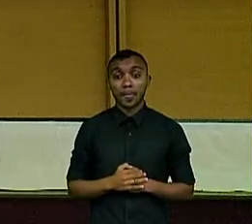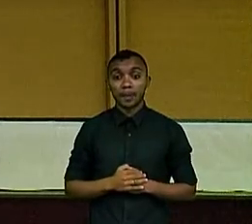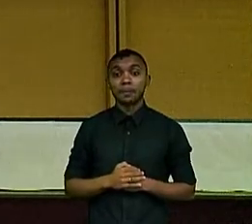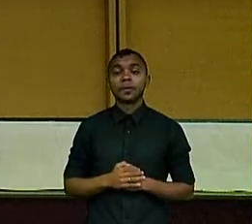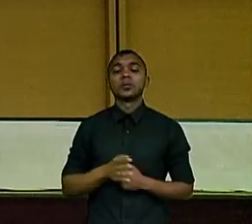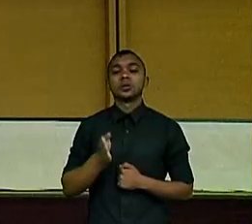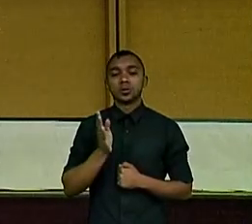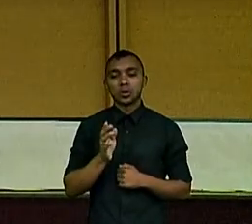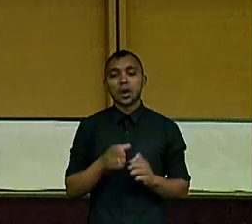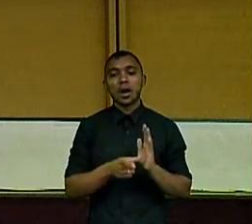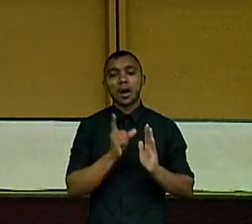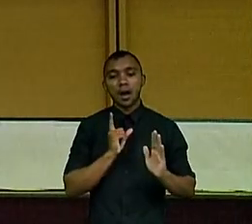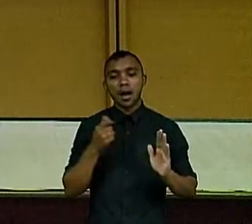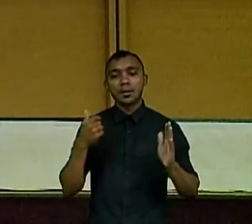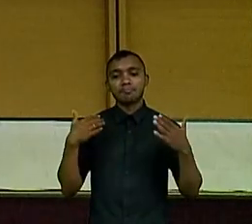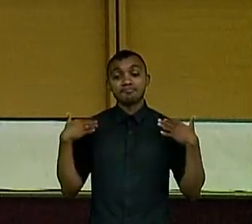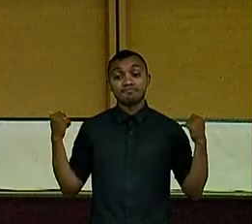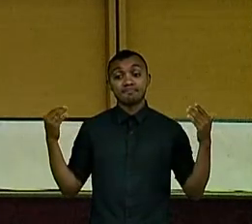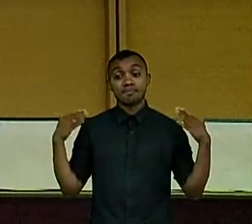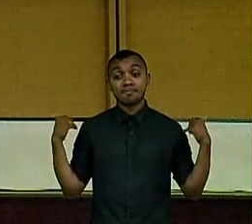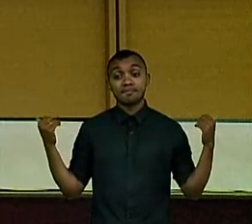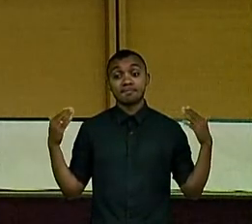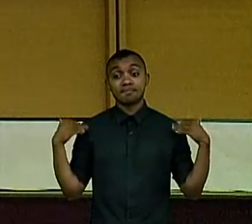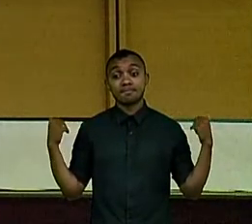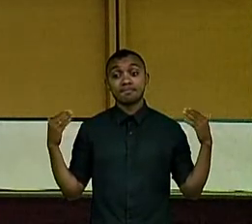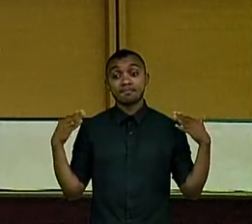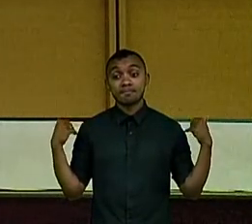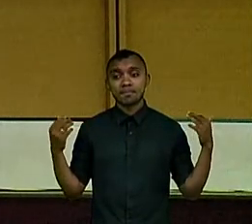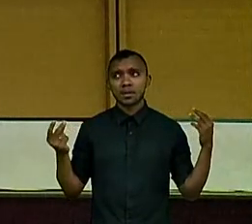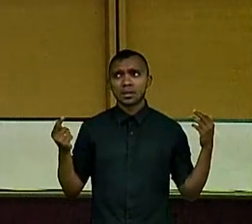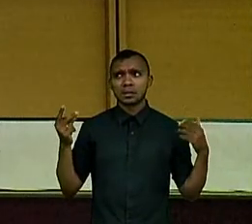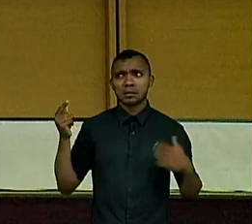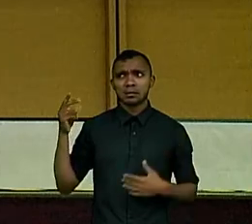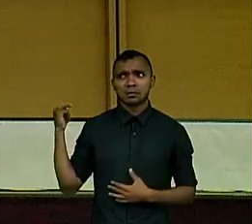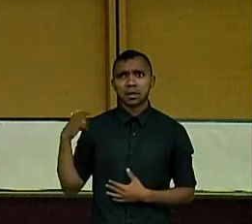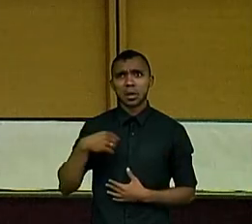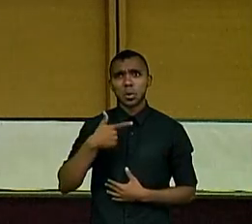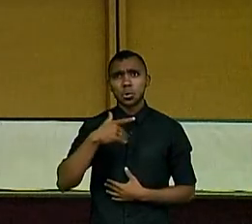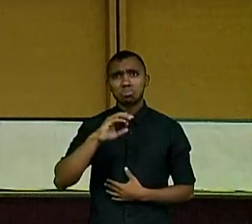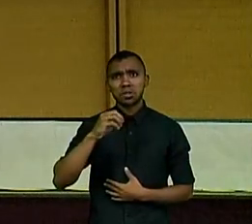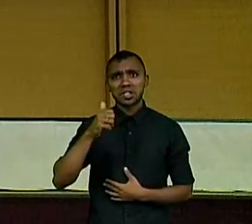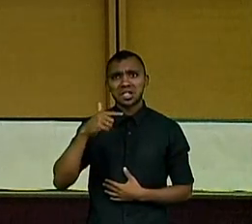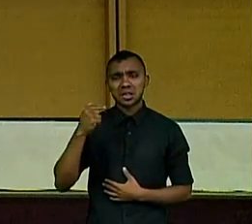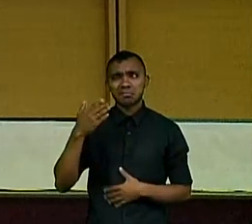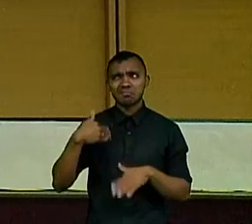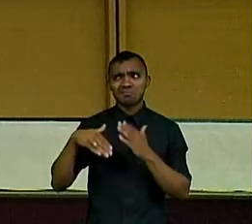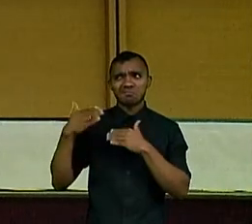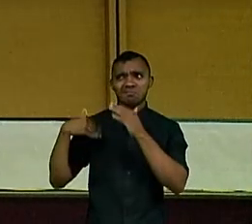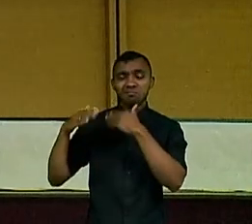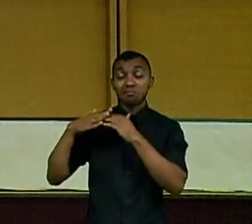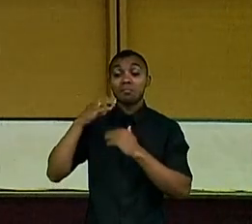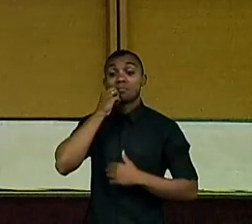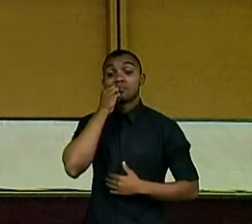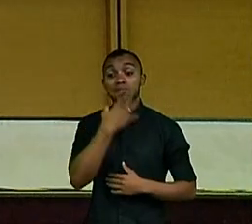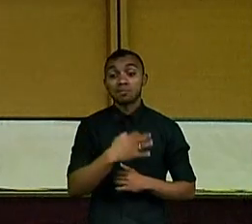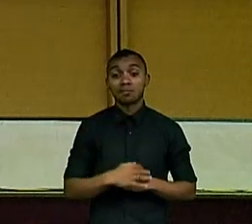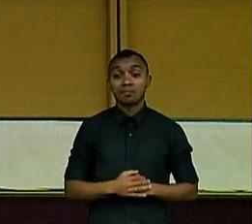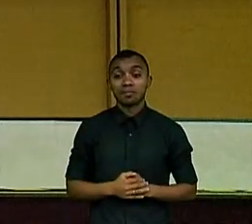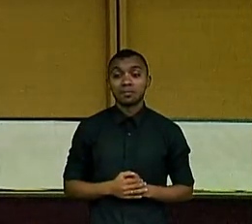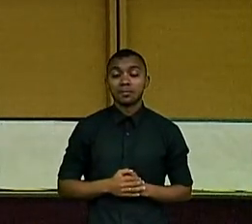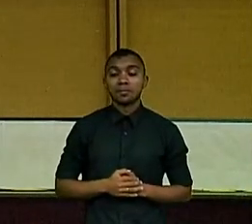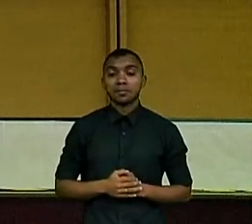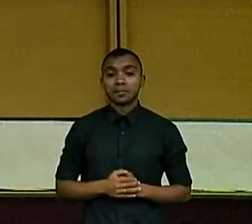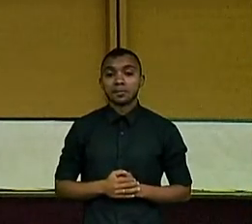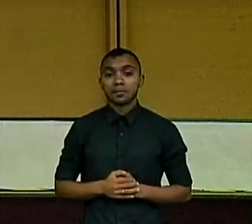esse passeio gente faz tempo já acho que foi em 2017 gente muito bom vocês já viram Fortaleza